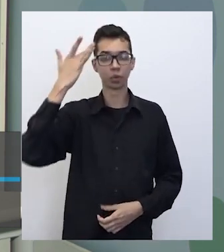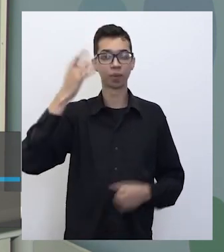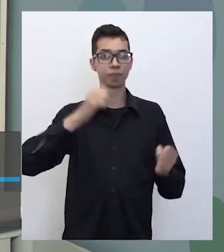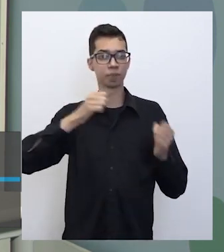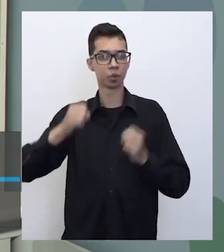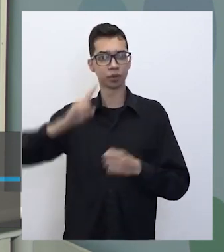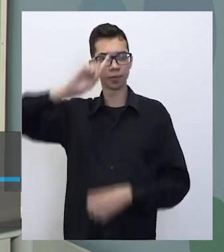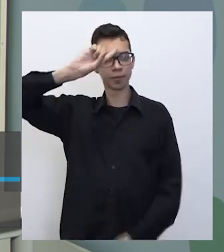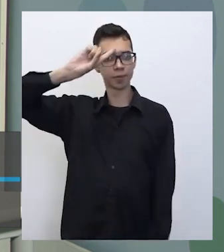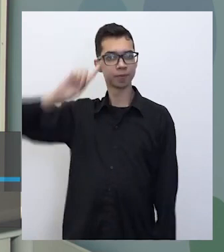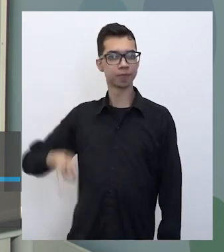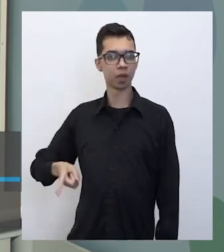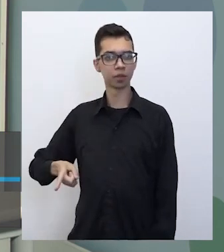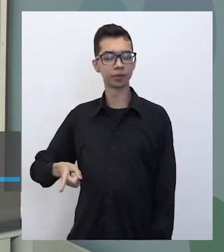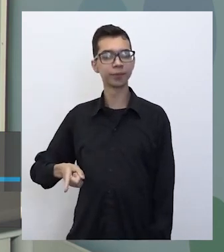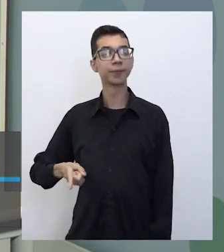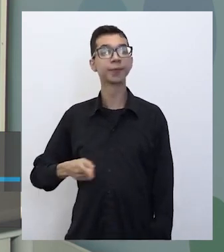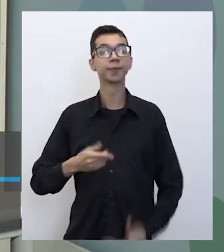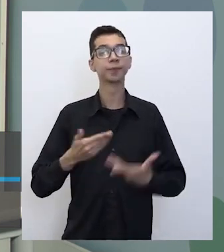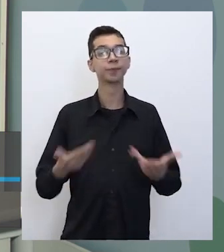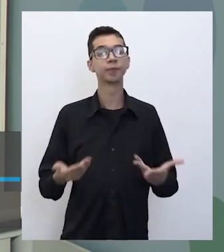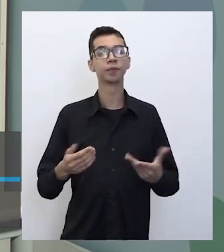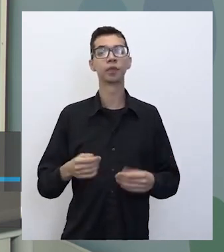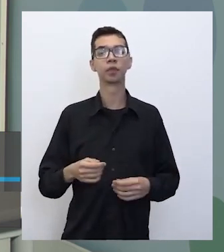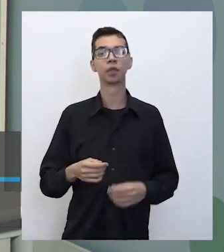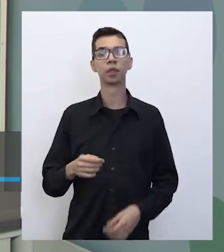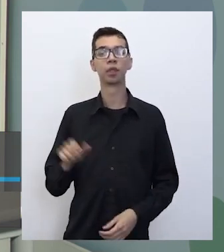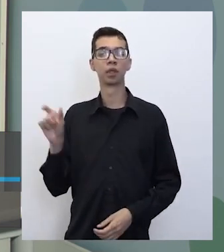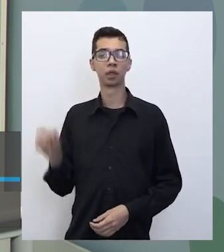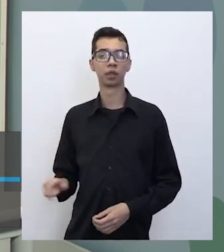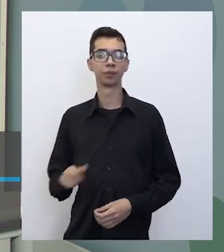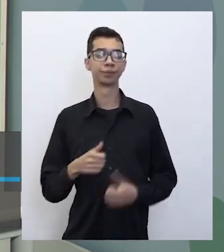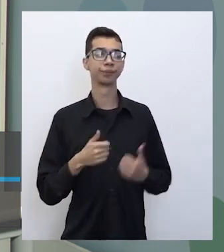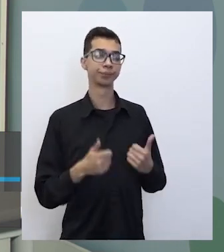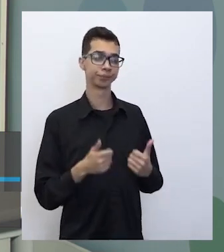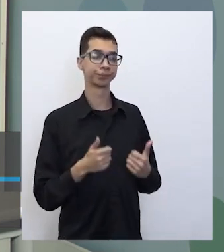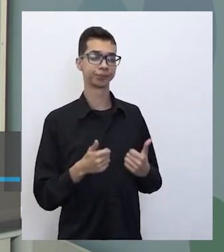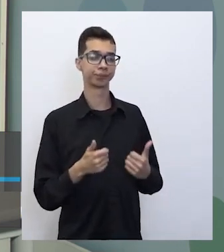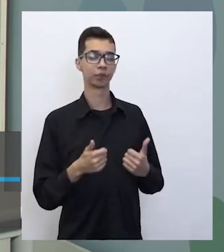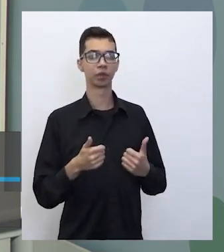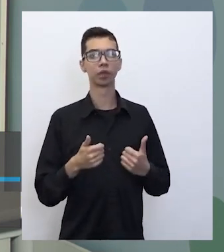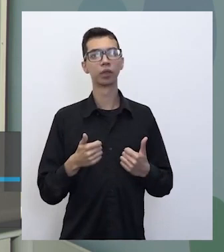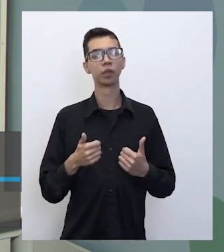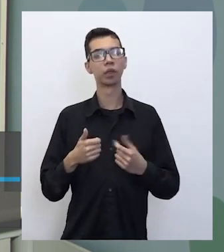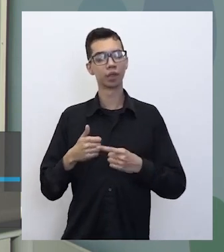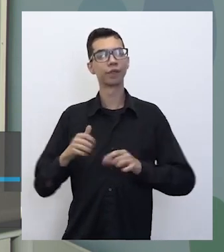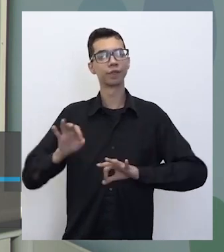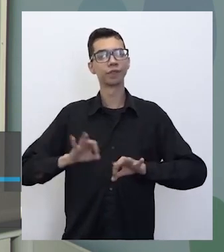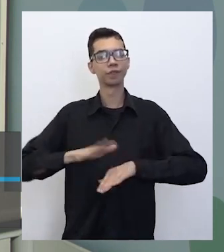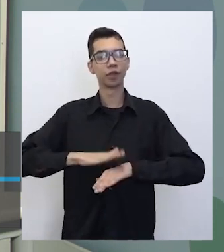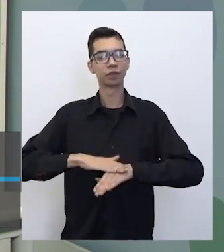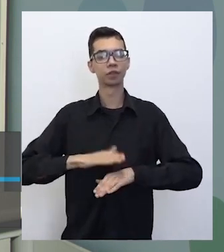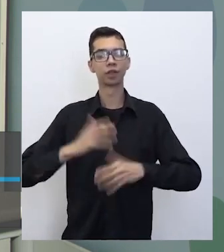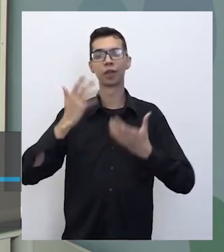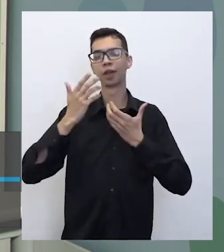poeta. E aí o poeta ficou assim, tá, e fez a cantiga. A cantiga é essa que leremos